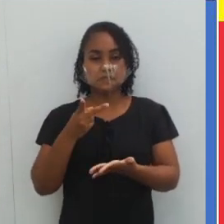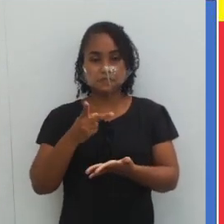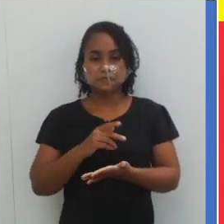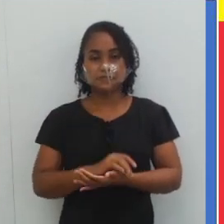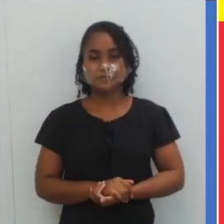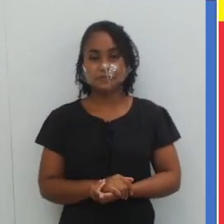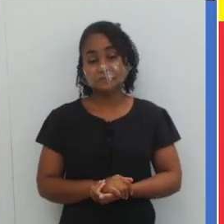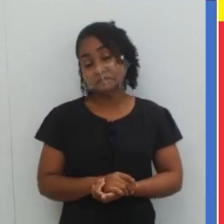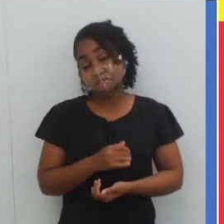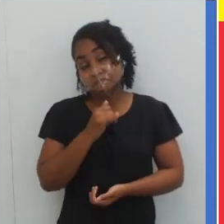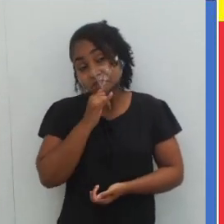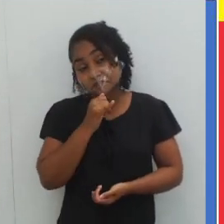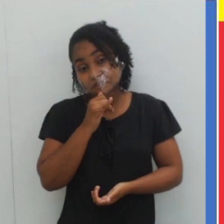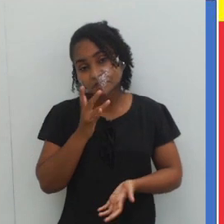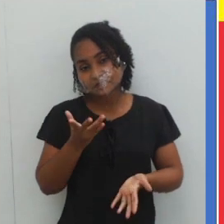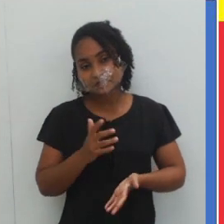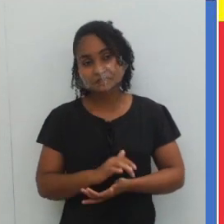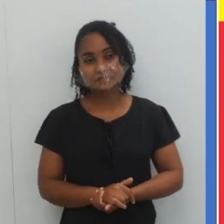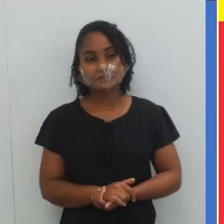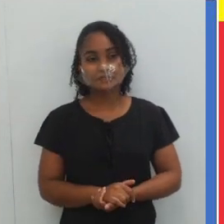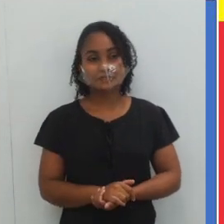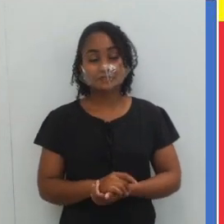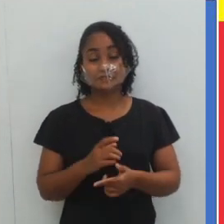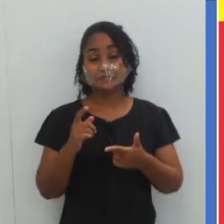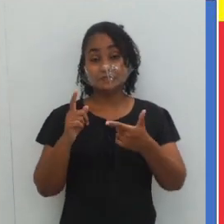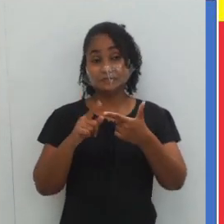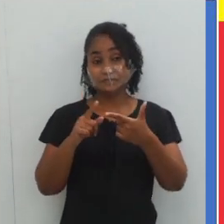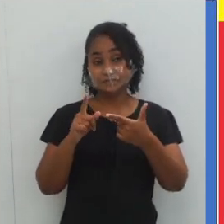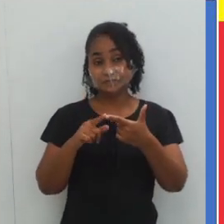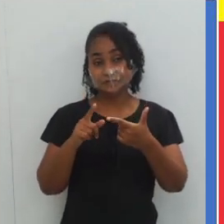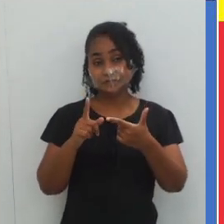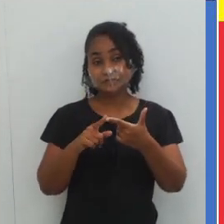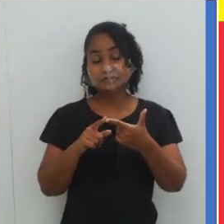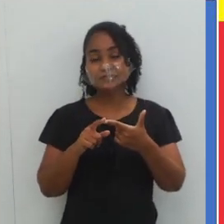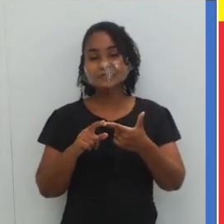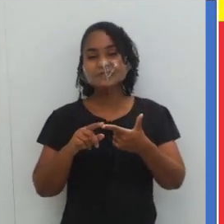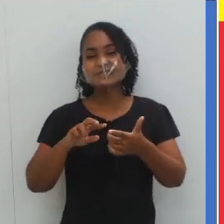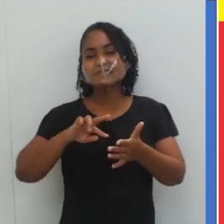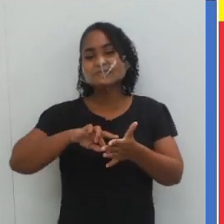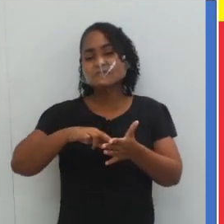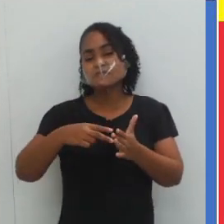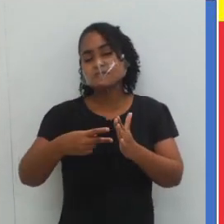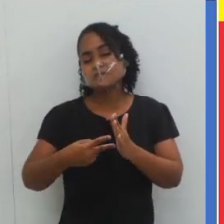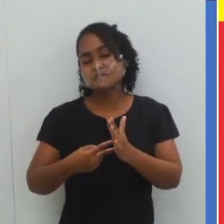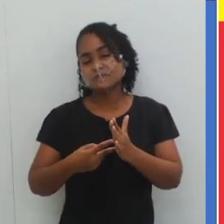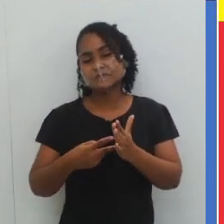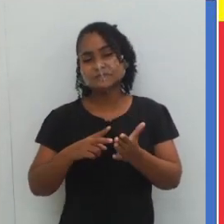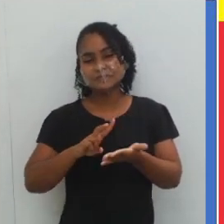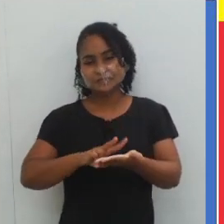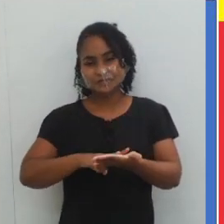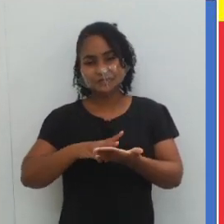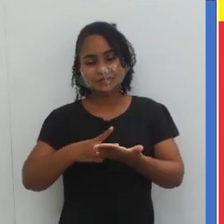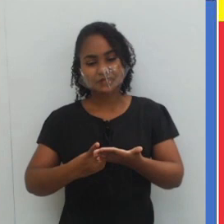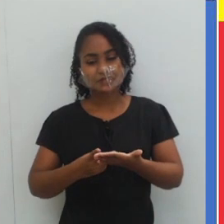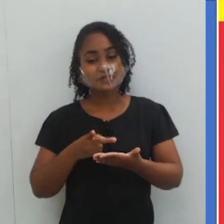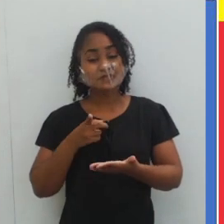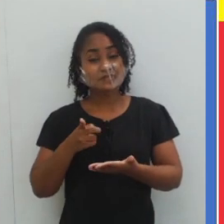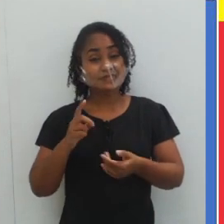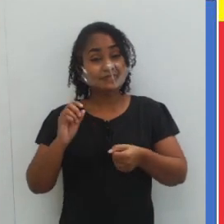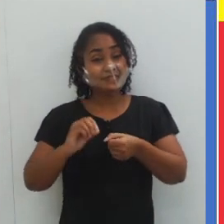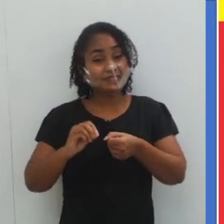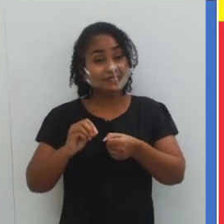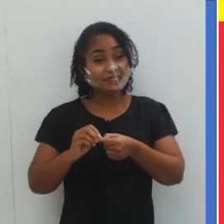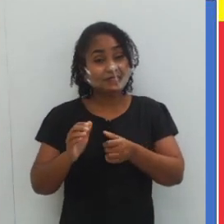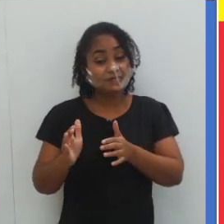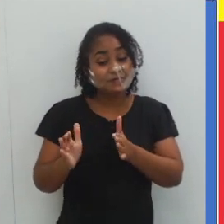coisa estava acontecendo, por exemplo. 2. What were you doing while? O que você